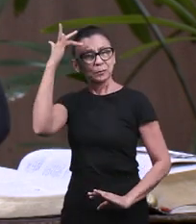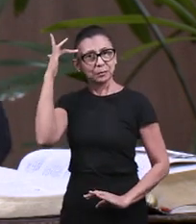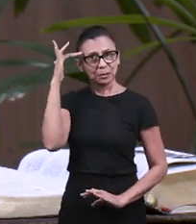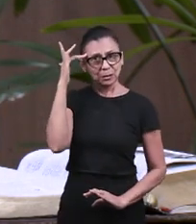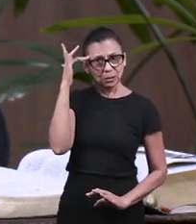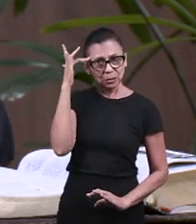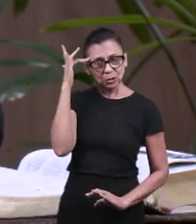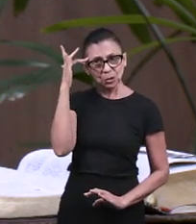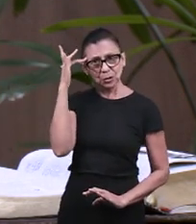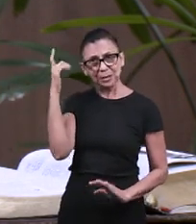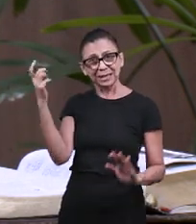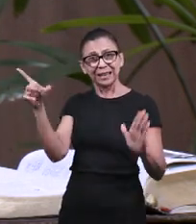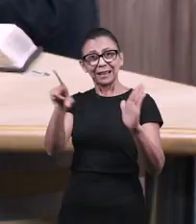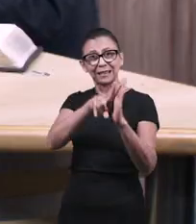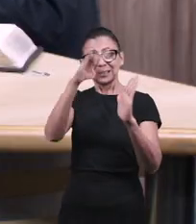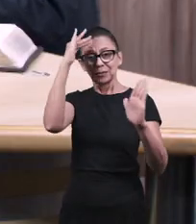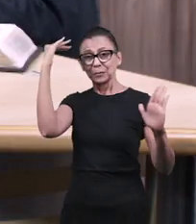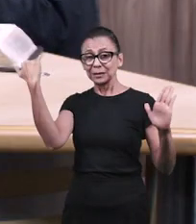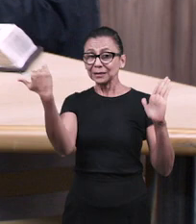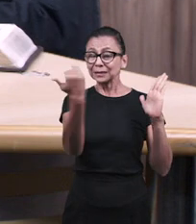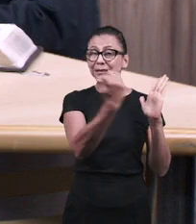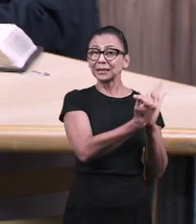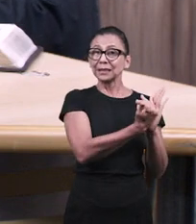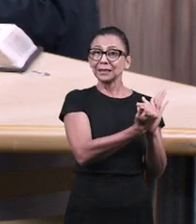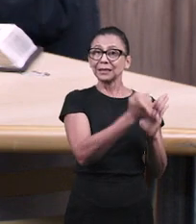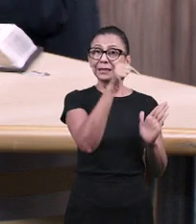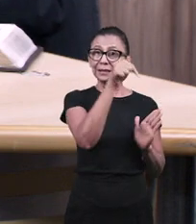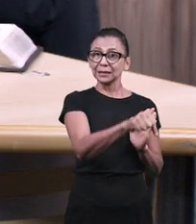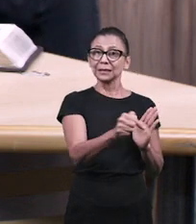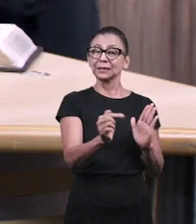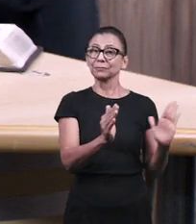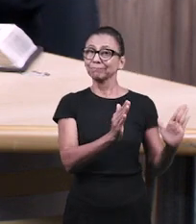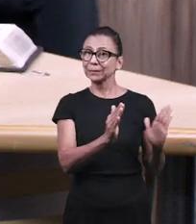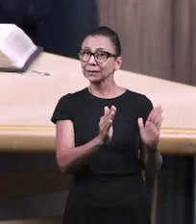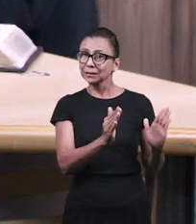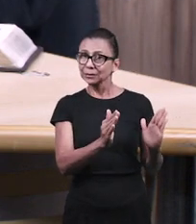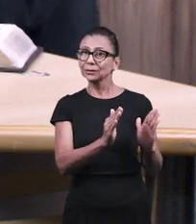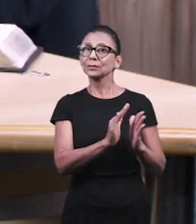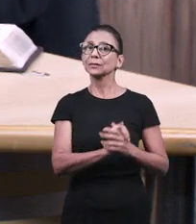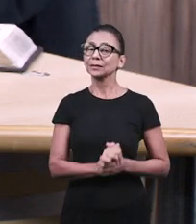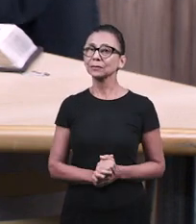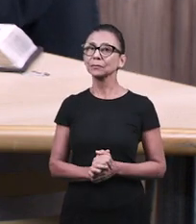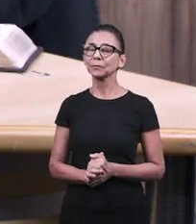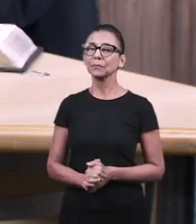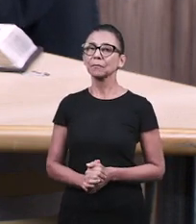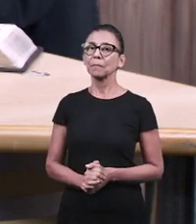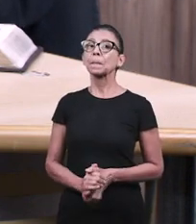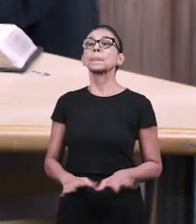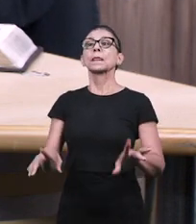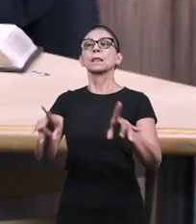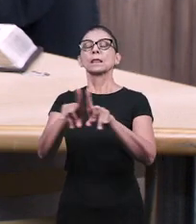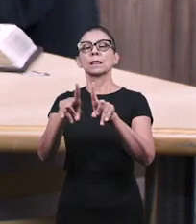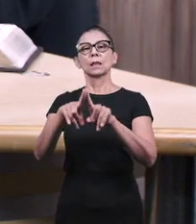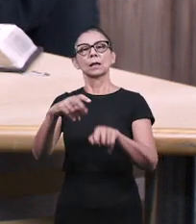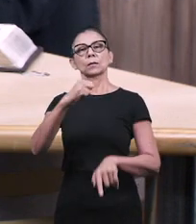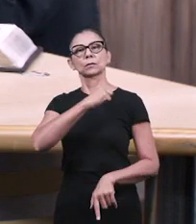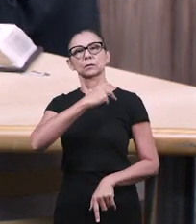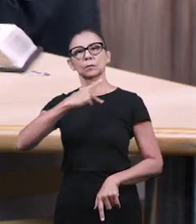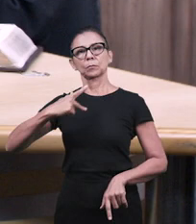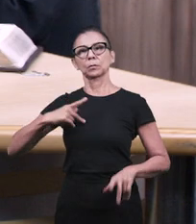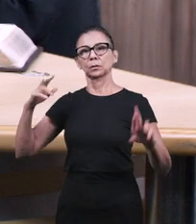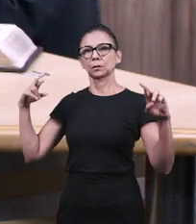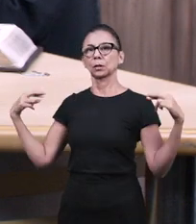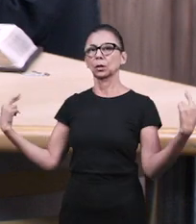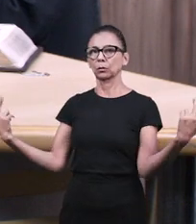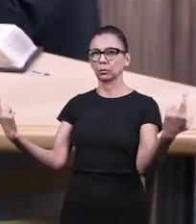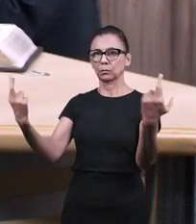pessoas que diziam que era para guardar a lei de Moisés, não é? Inclusive, isso mereceu que os apóstolos se reunissem